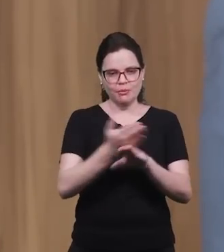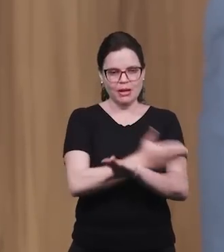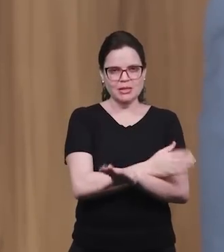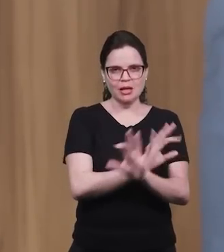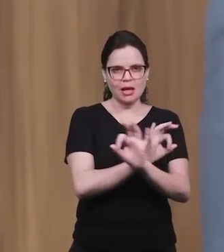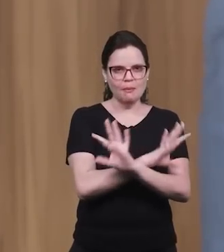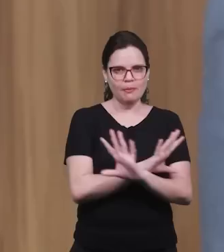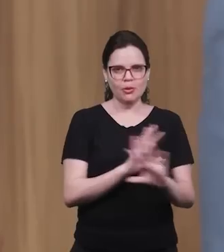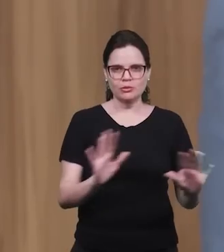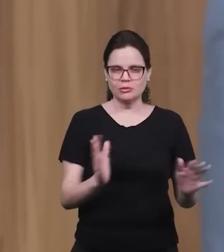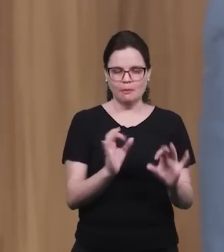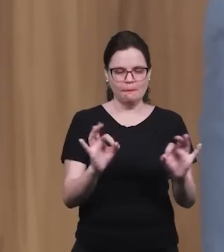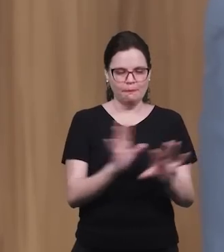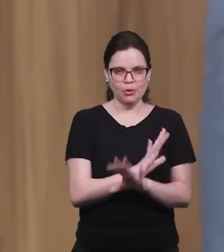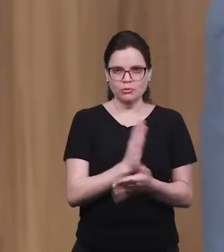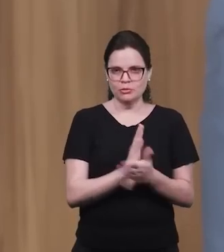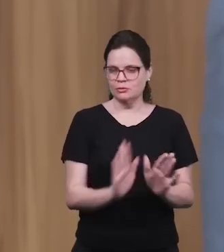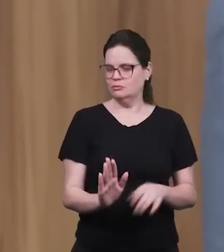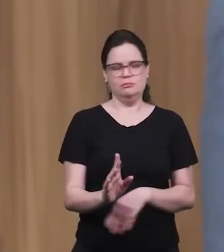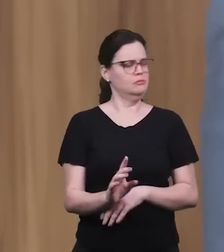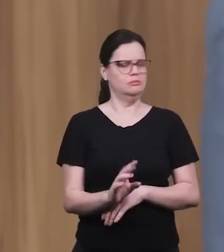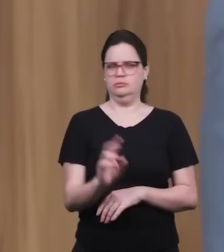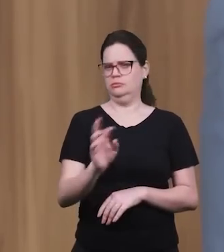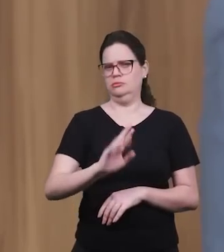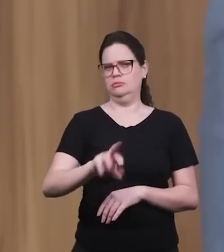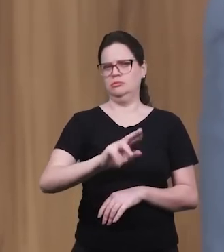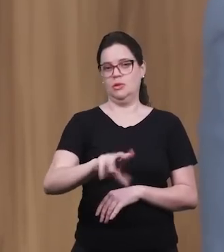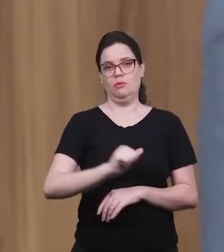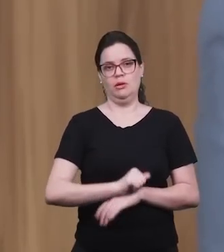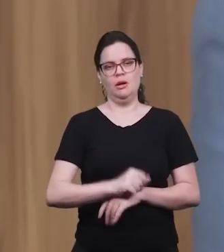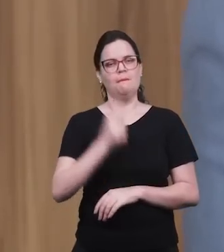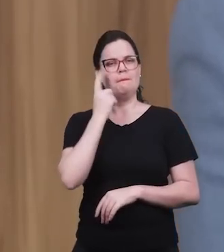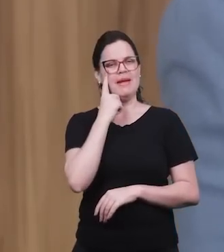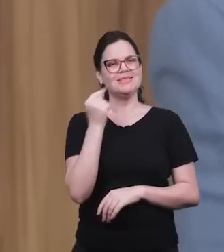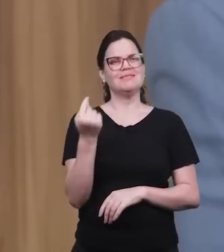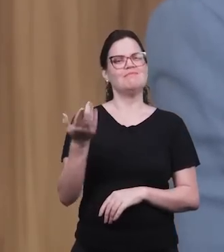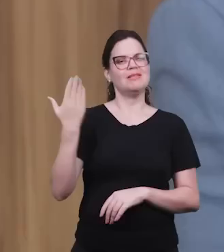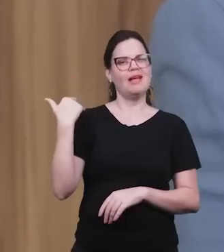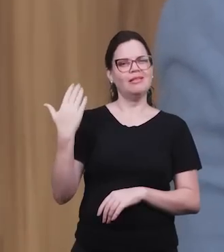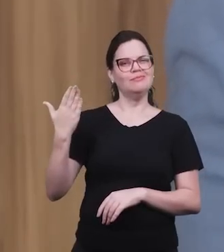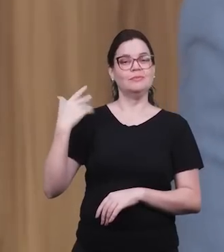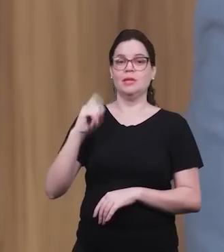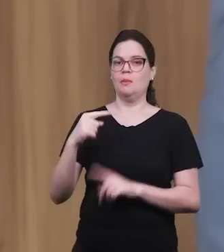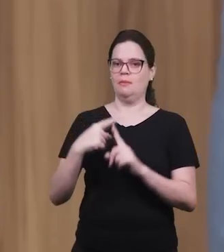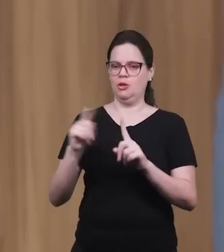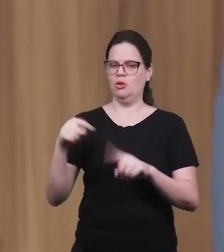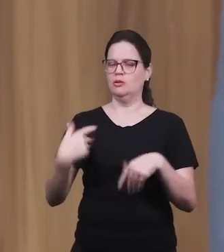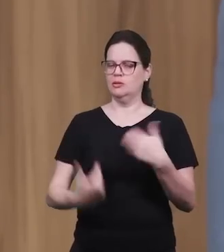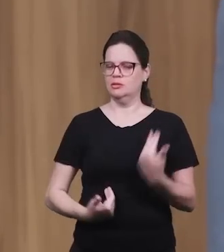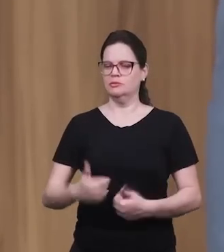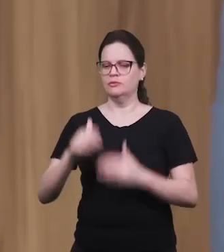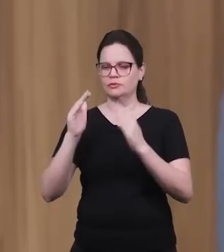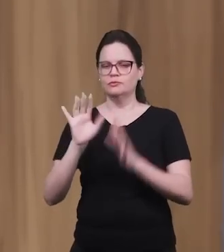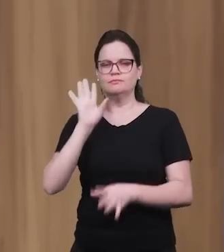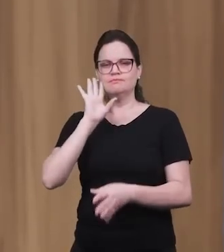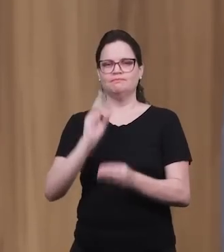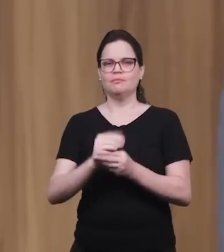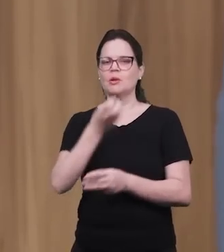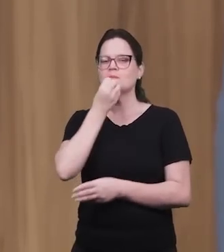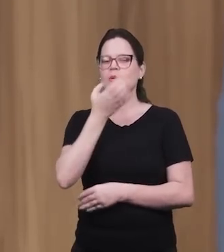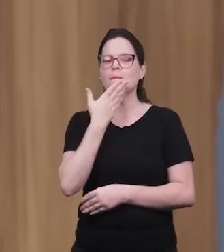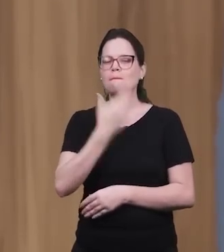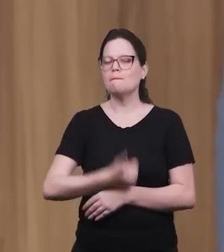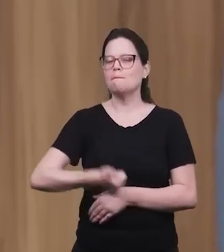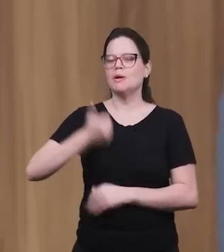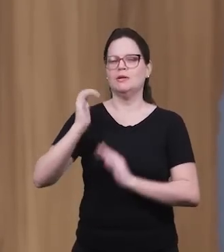ficou no passado. Alguns podem entender que o batismo com o Espírito Santo ficou no passado. Mas a igreja fiel sabe que o